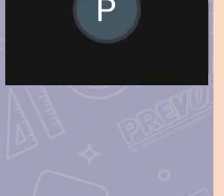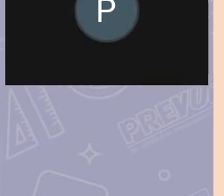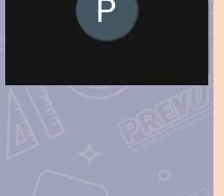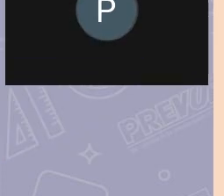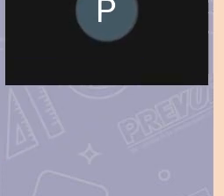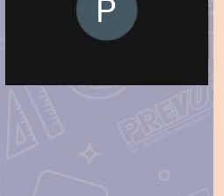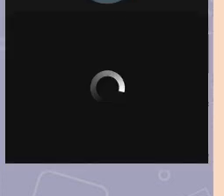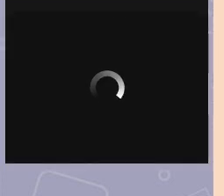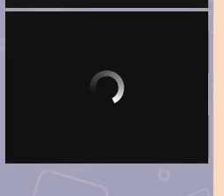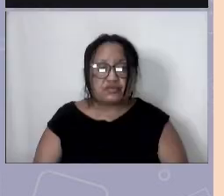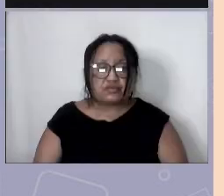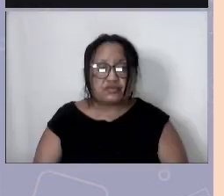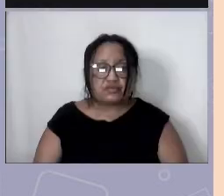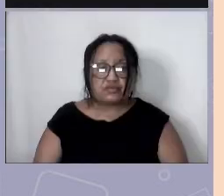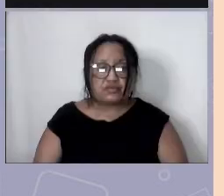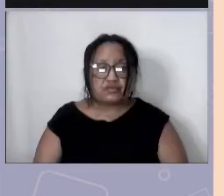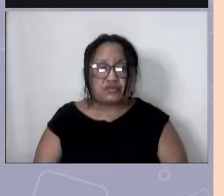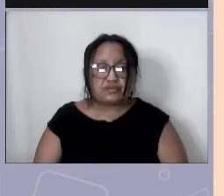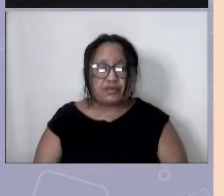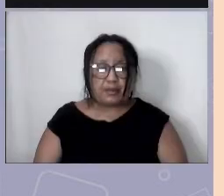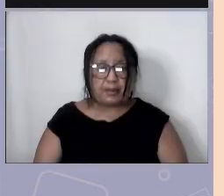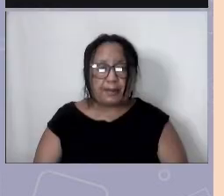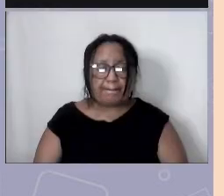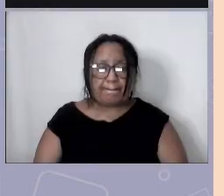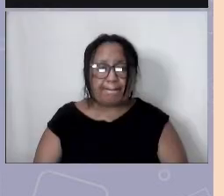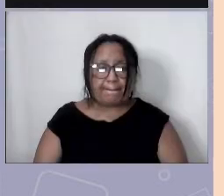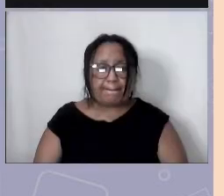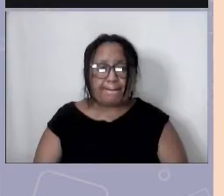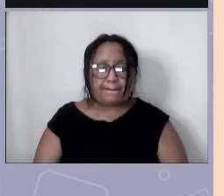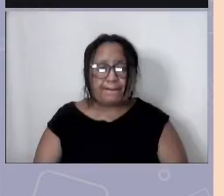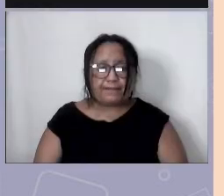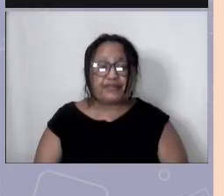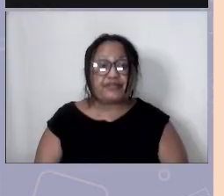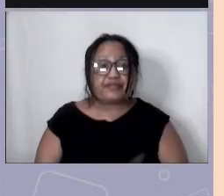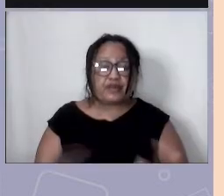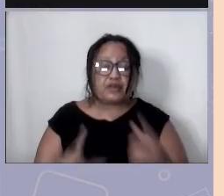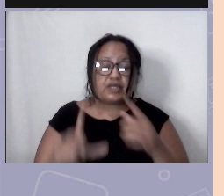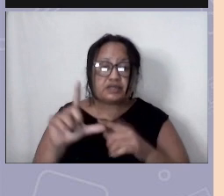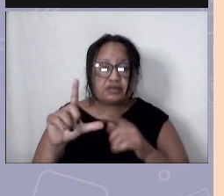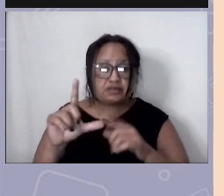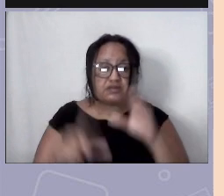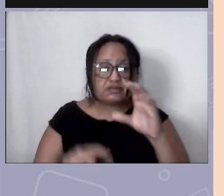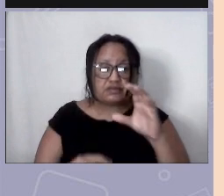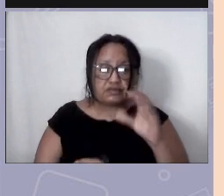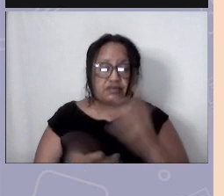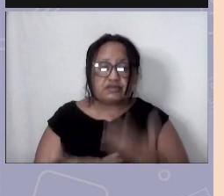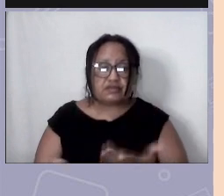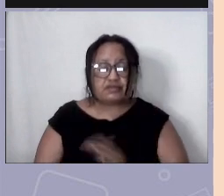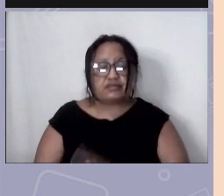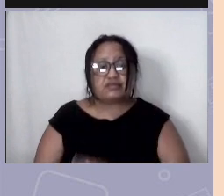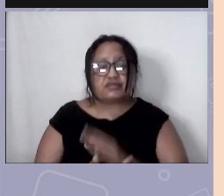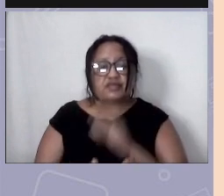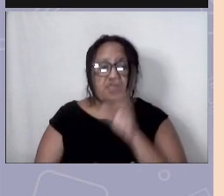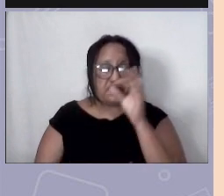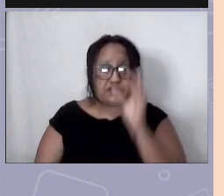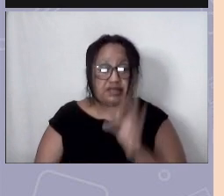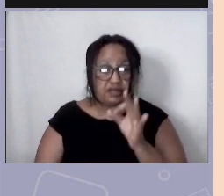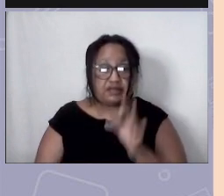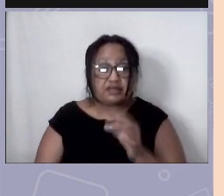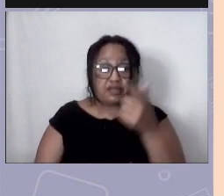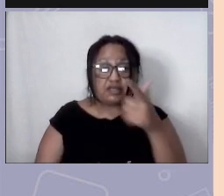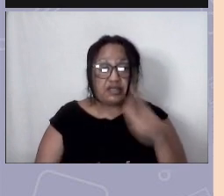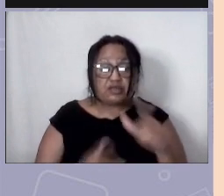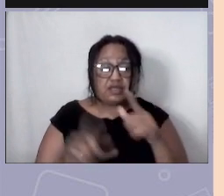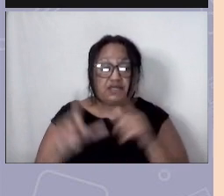se multiplicar ok então é letra C osmose nas outras alternativas difusão na letra A